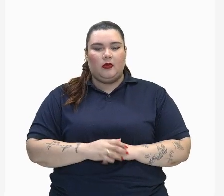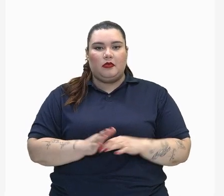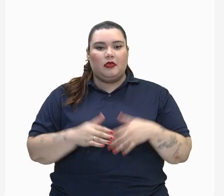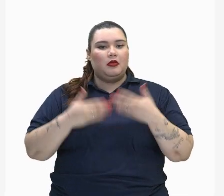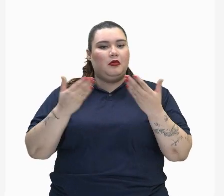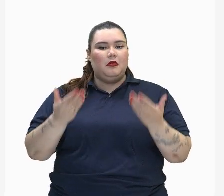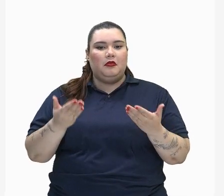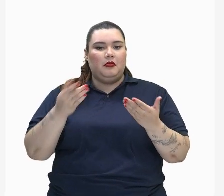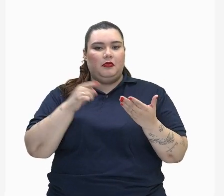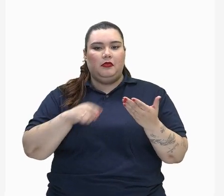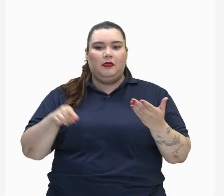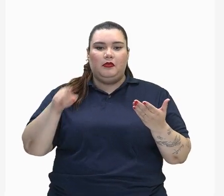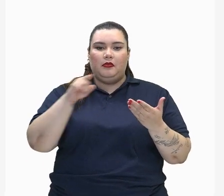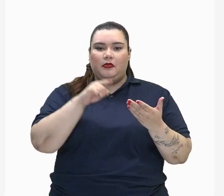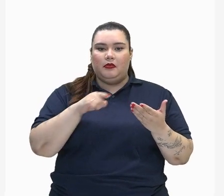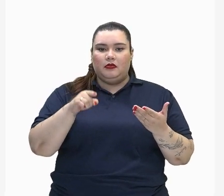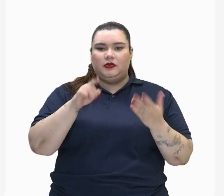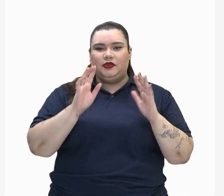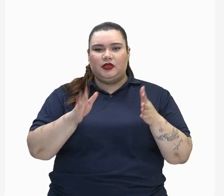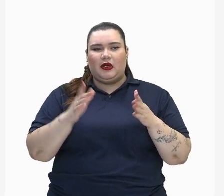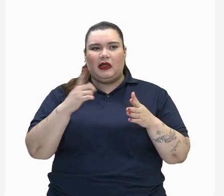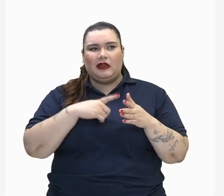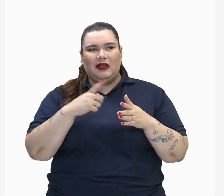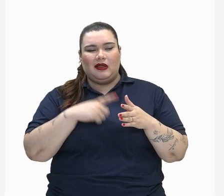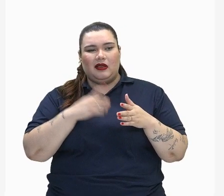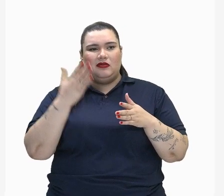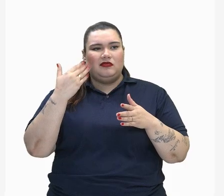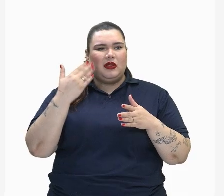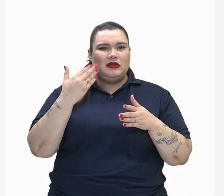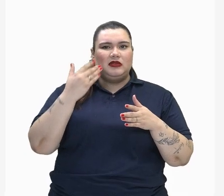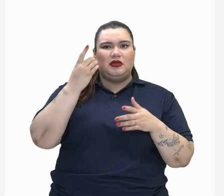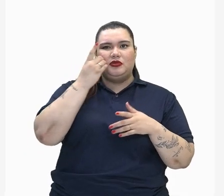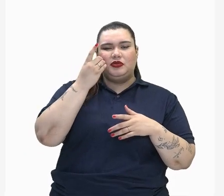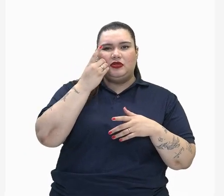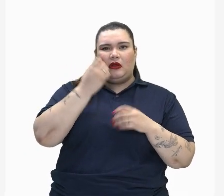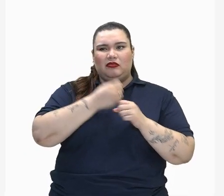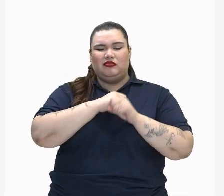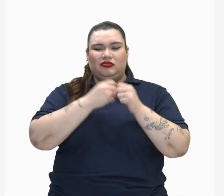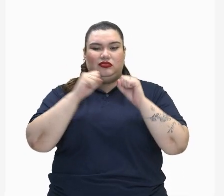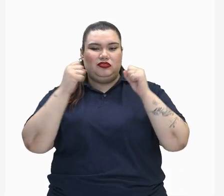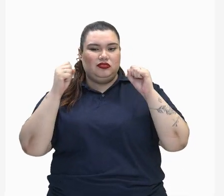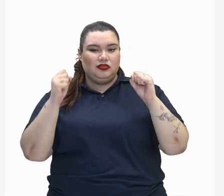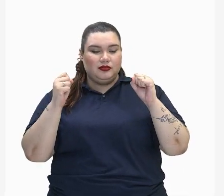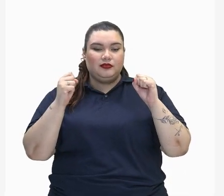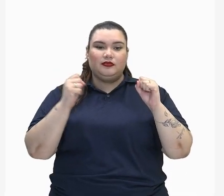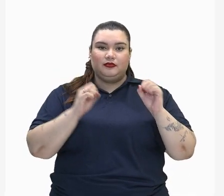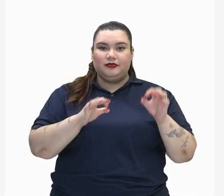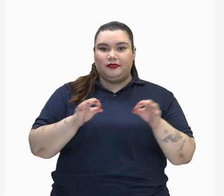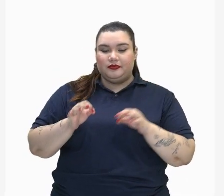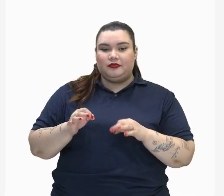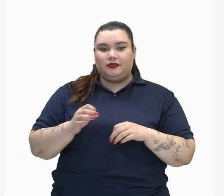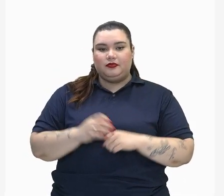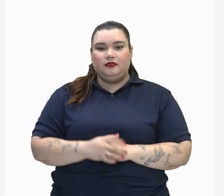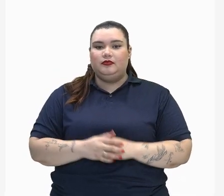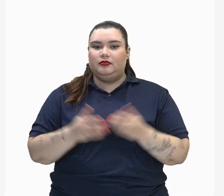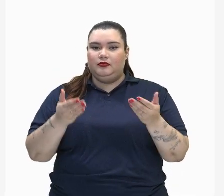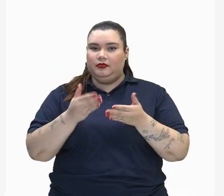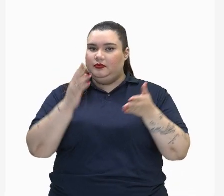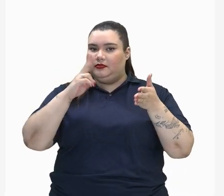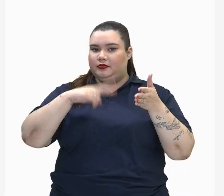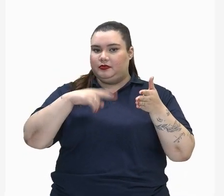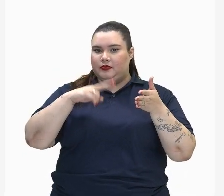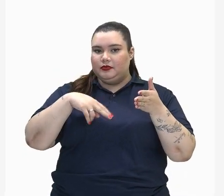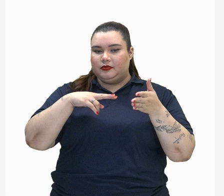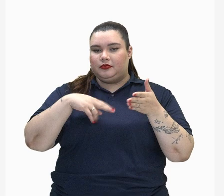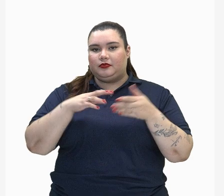vocês, né, já ficou chateado algum dia? Com certeza, todos nós já ficamos, né? Então, vamos fazer essa